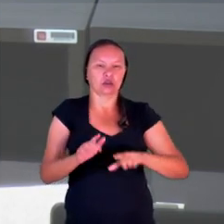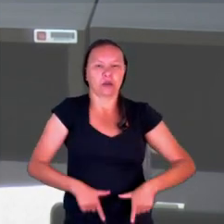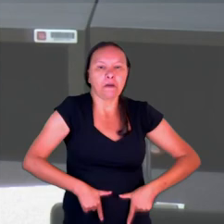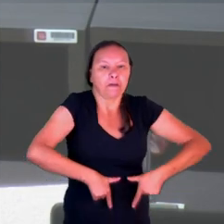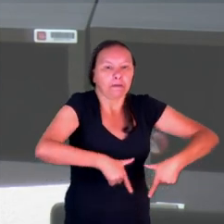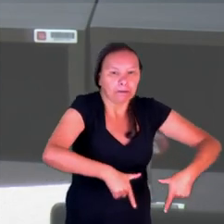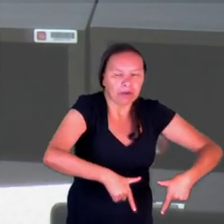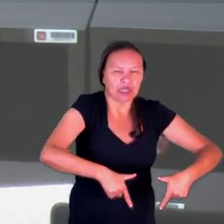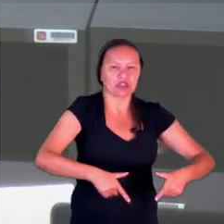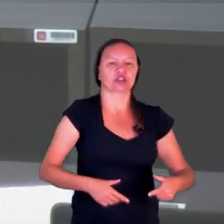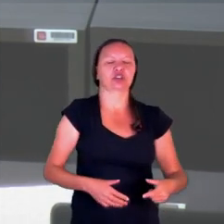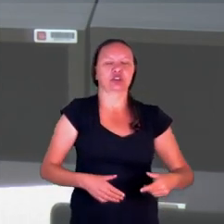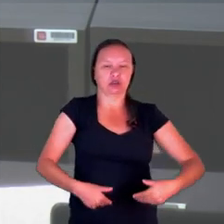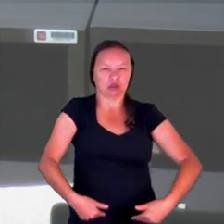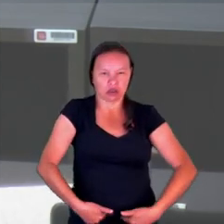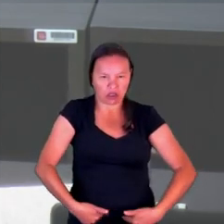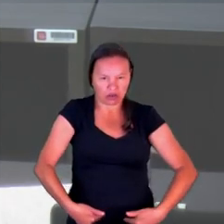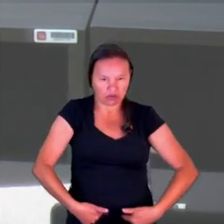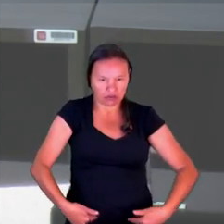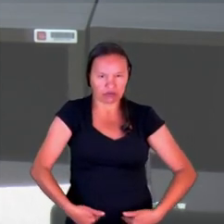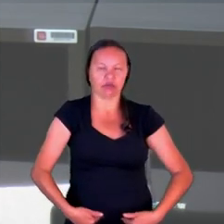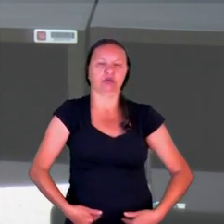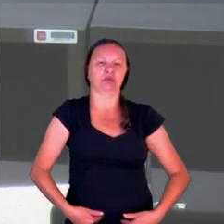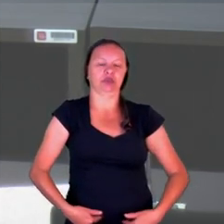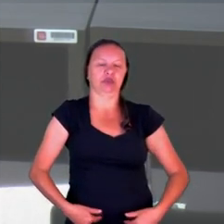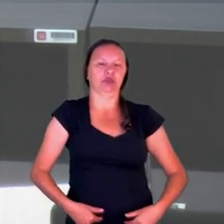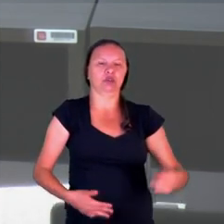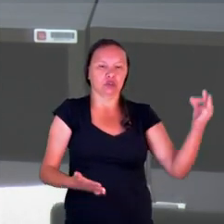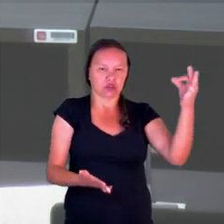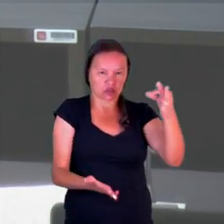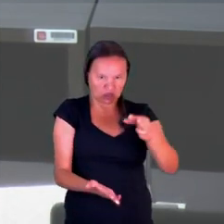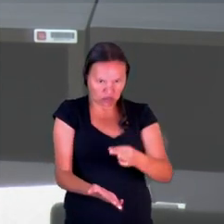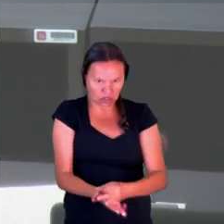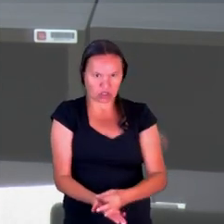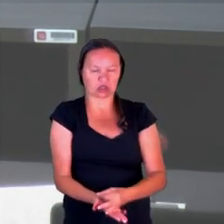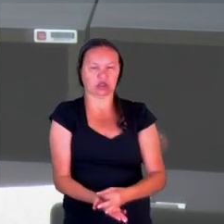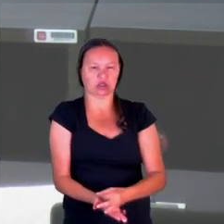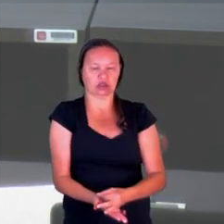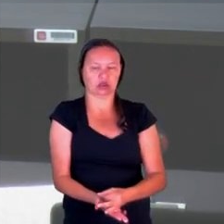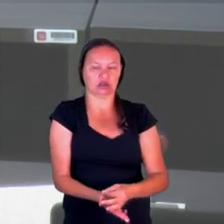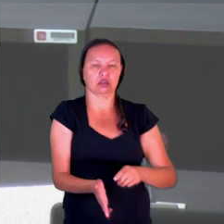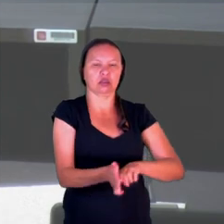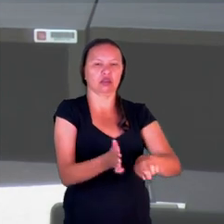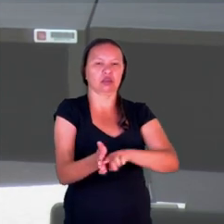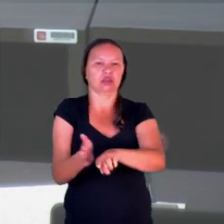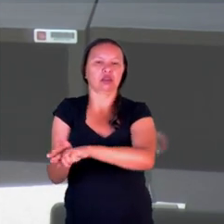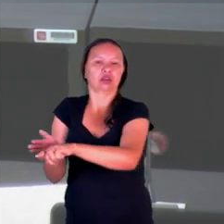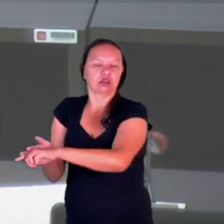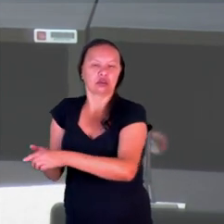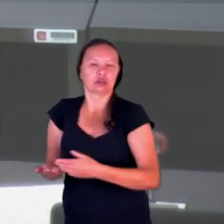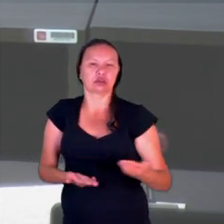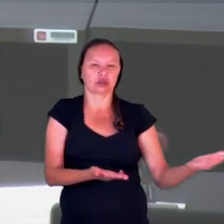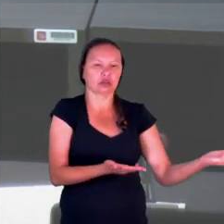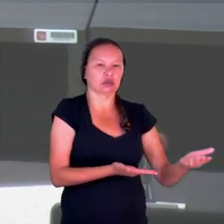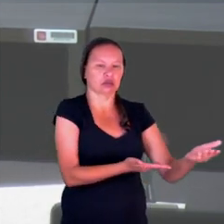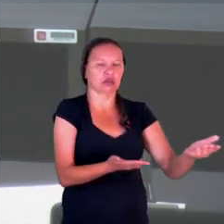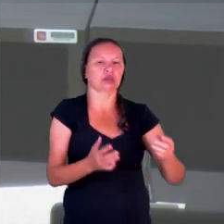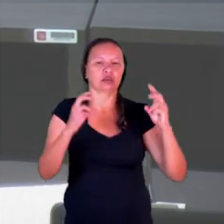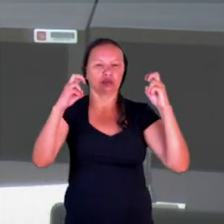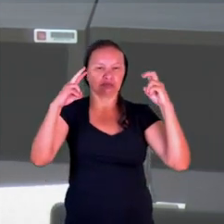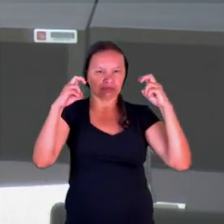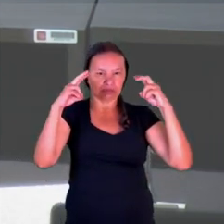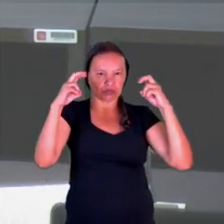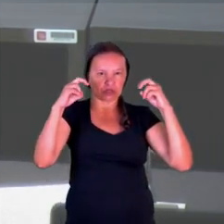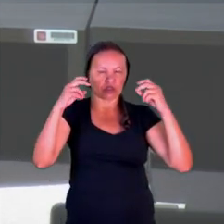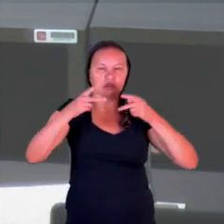forne ário e com certeza eh com uma série de de encaminhamentos de convites e com alguns temas já